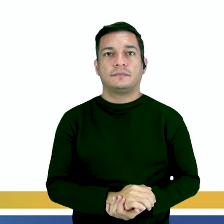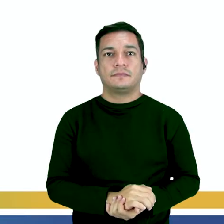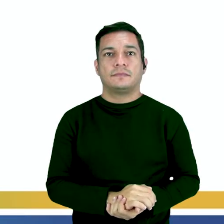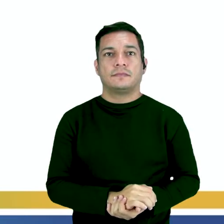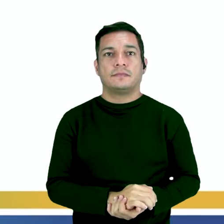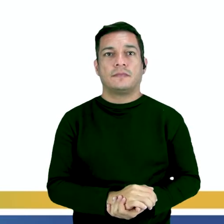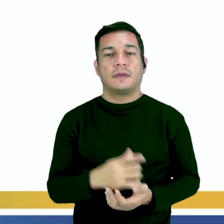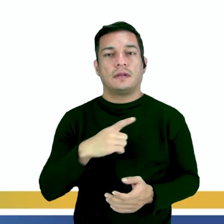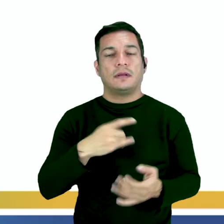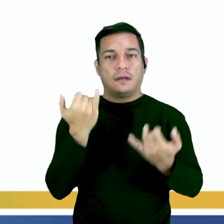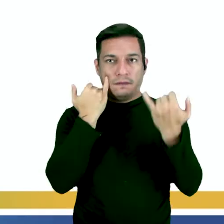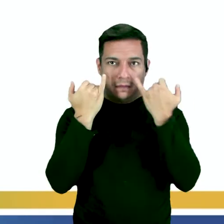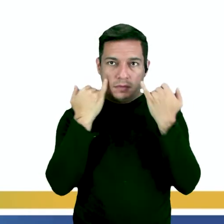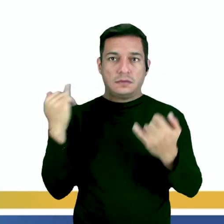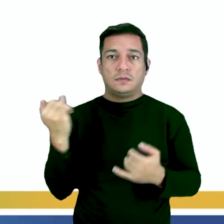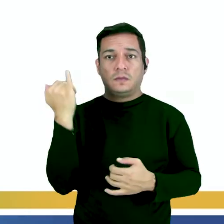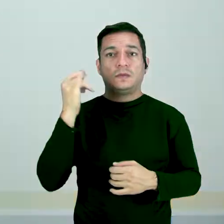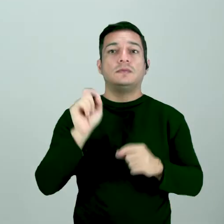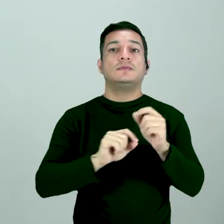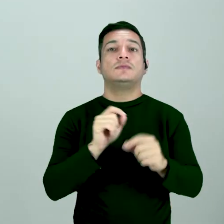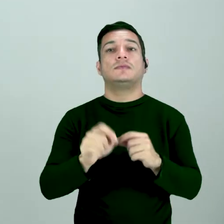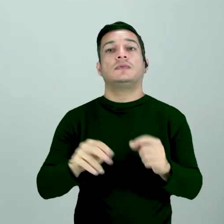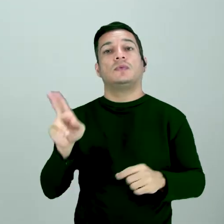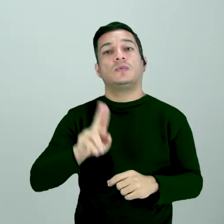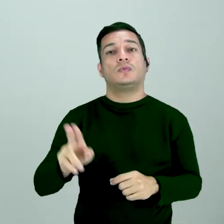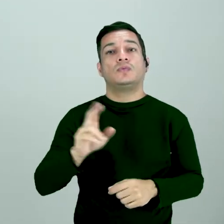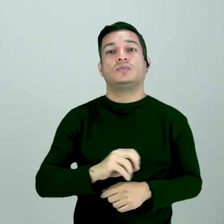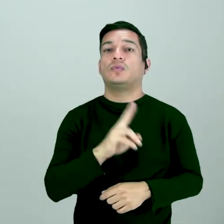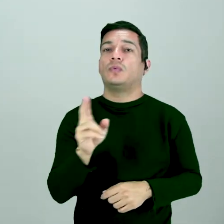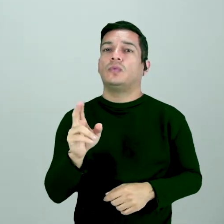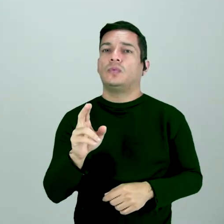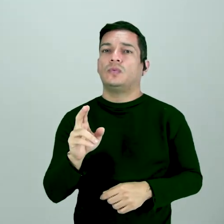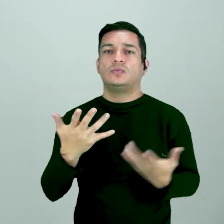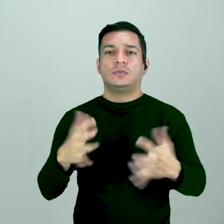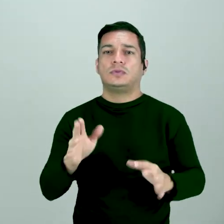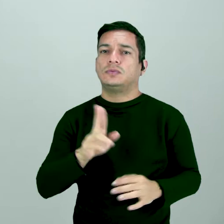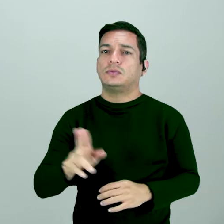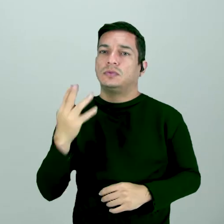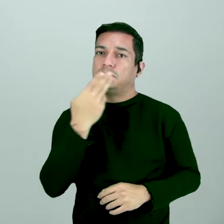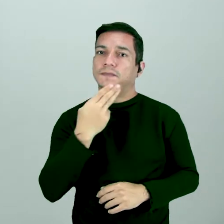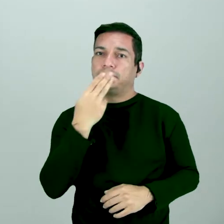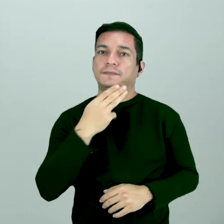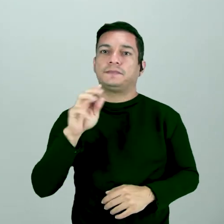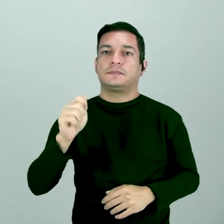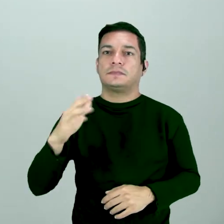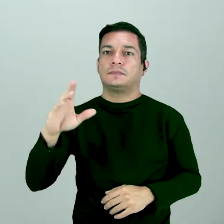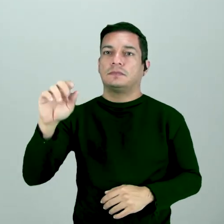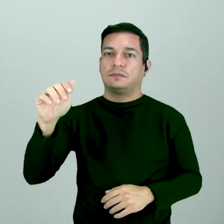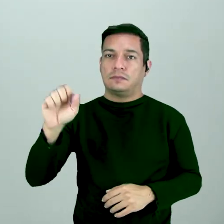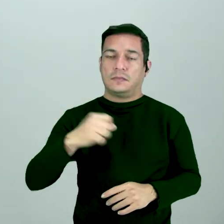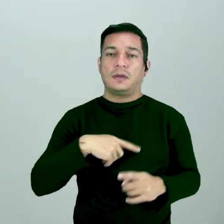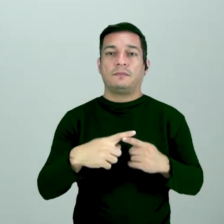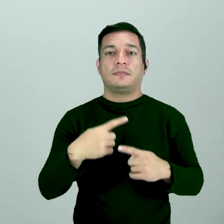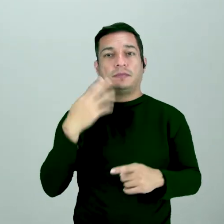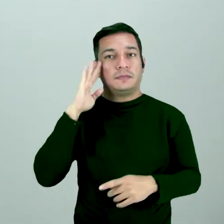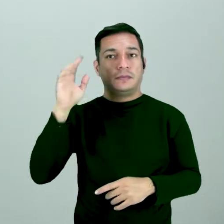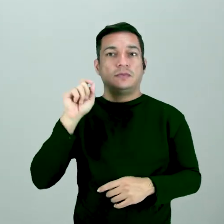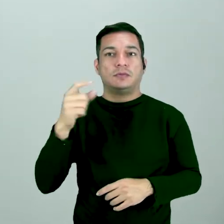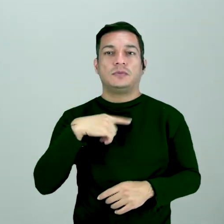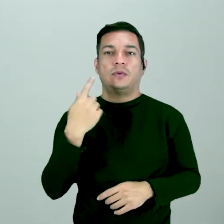temos uma informação importante sobre o uso ou não do açúcar, principalmente porque nós estamos diante de